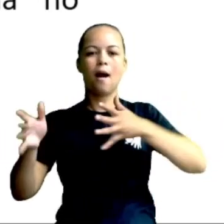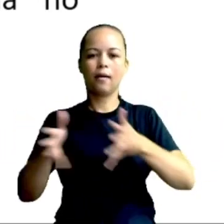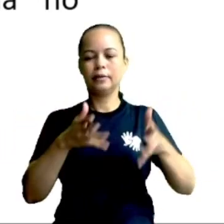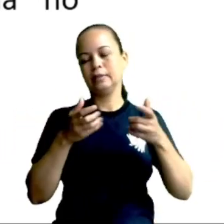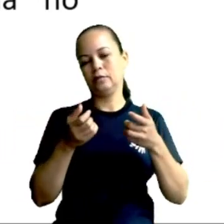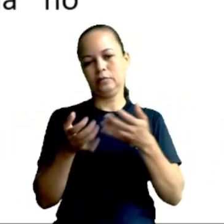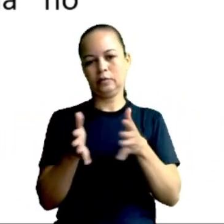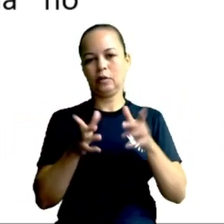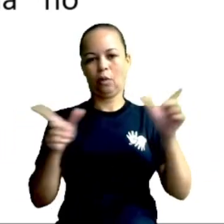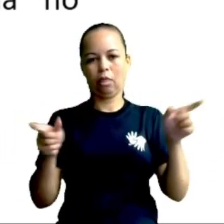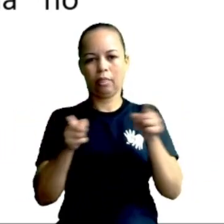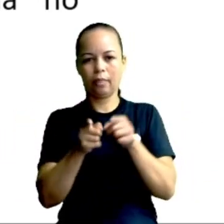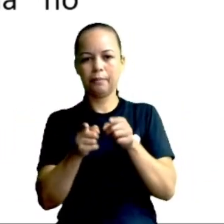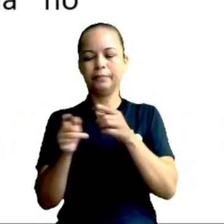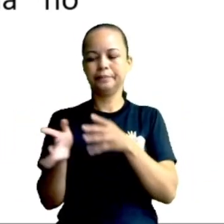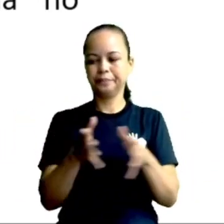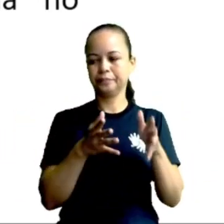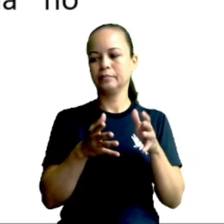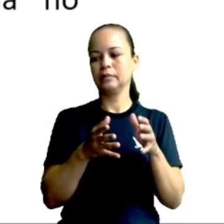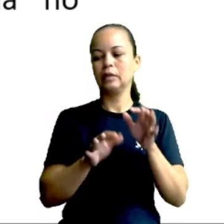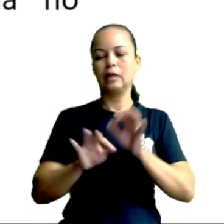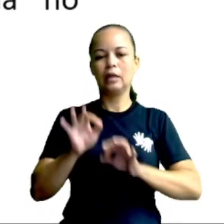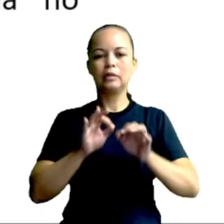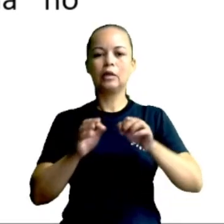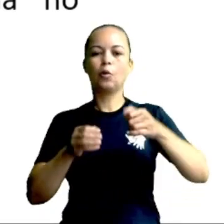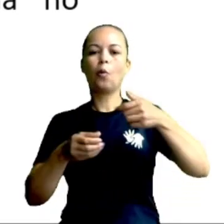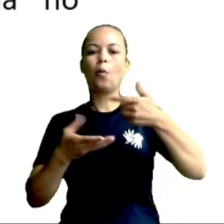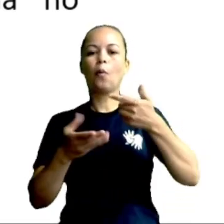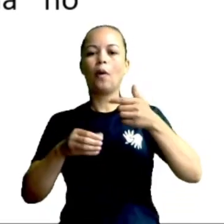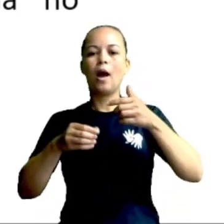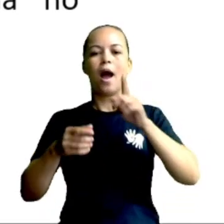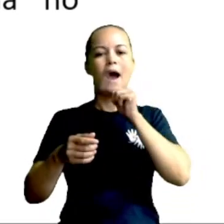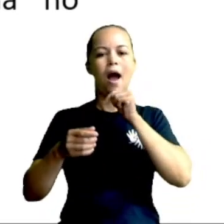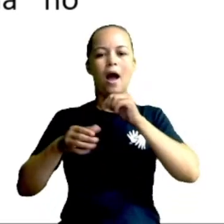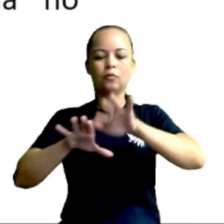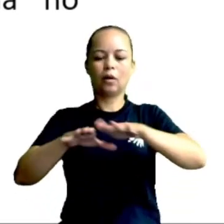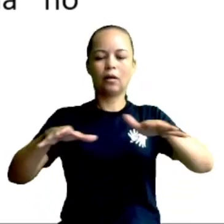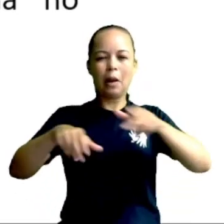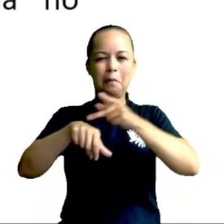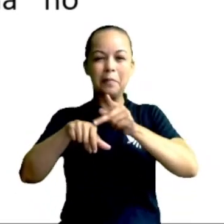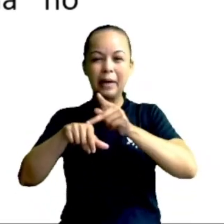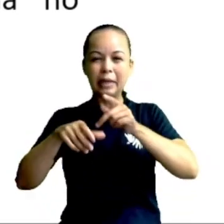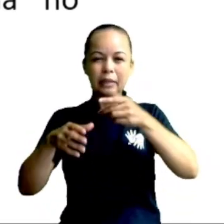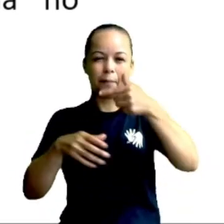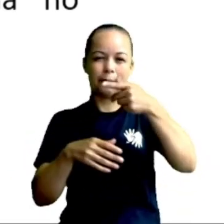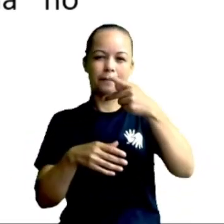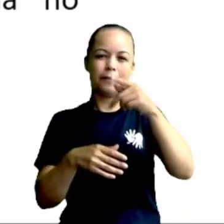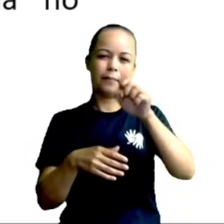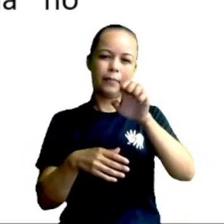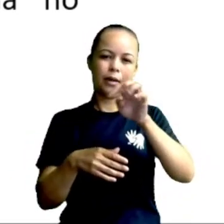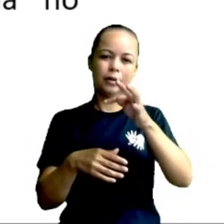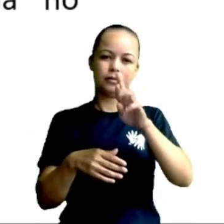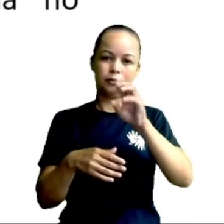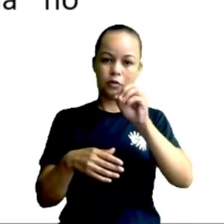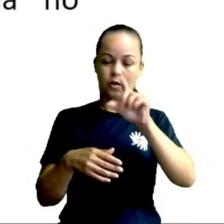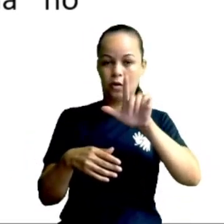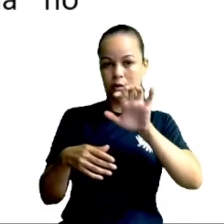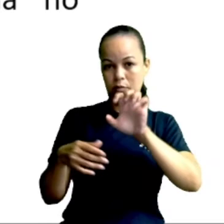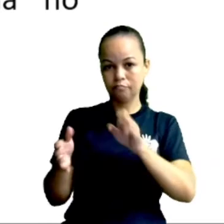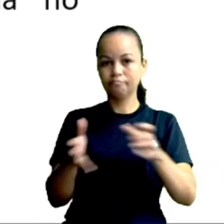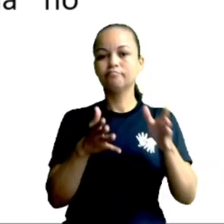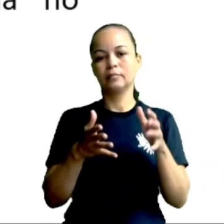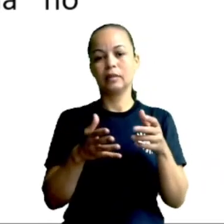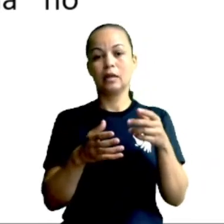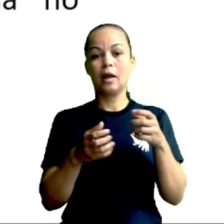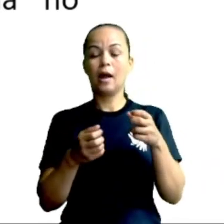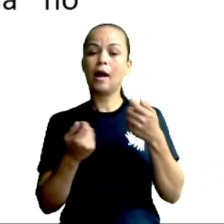lixo, a diminuição da exploração do petróleo, né? Melhorar as condições de vida nas áreas rurais, possibilitar que o trabalho